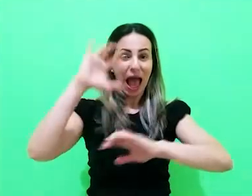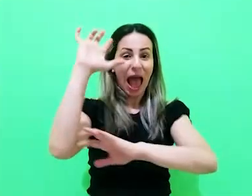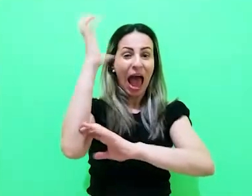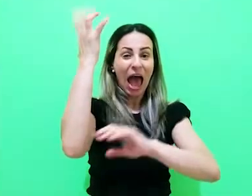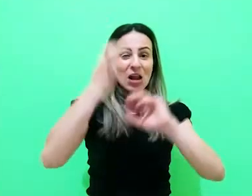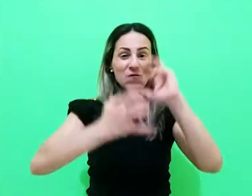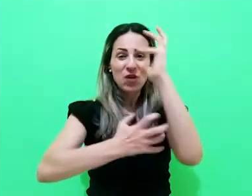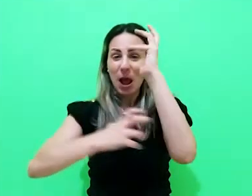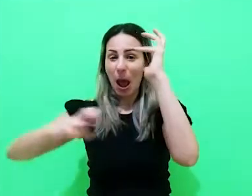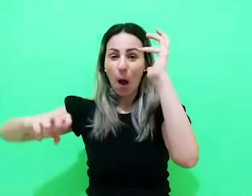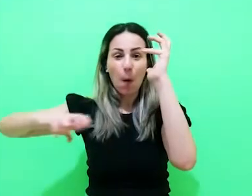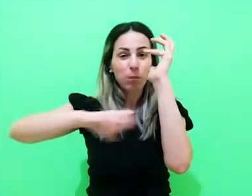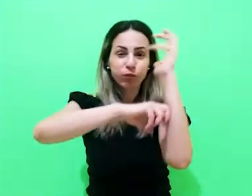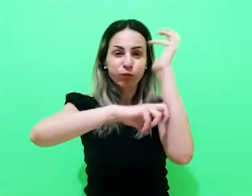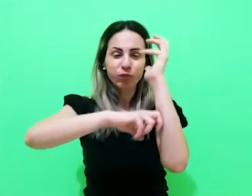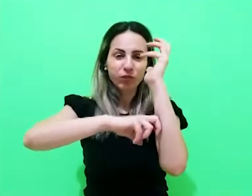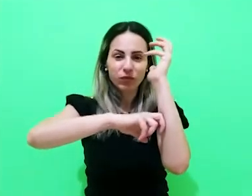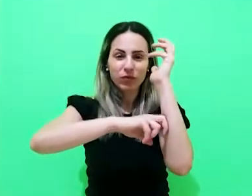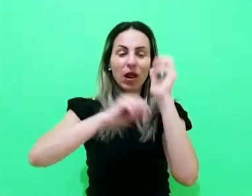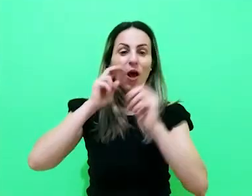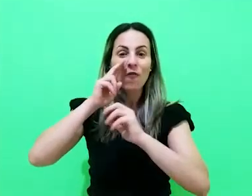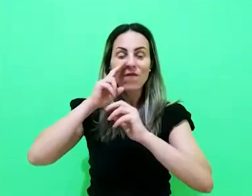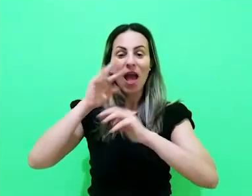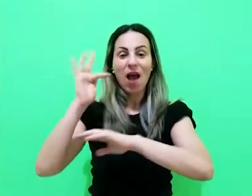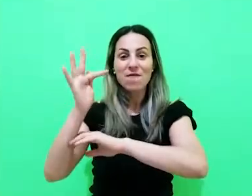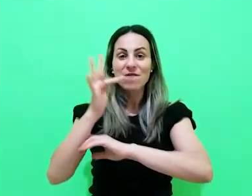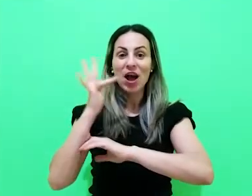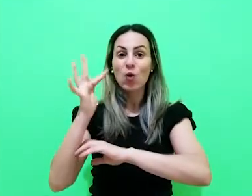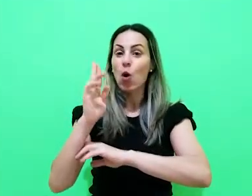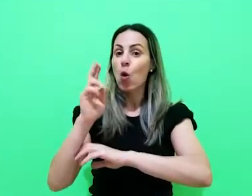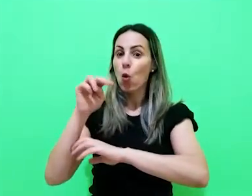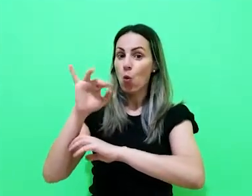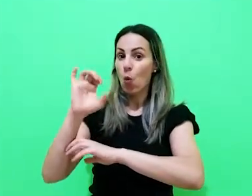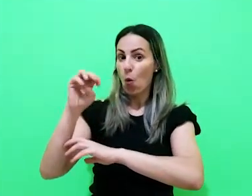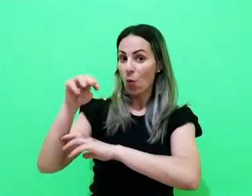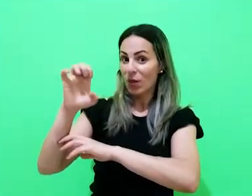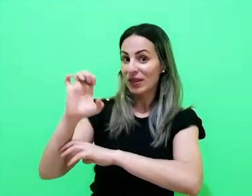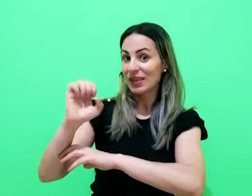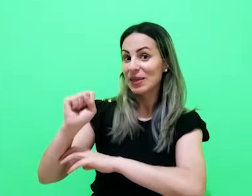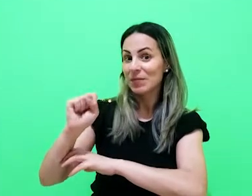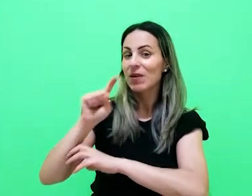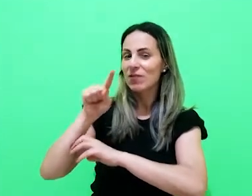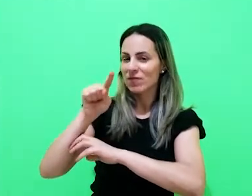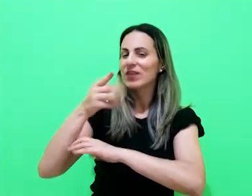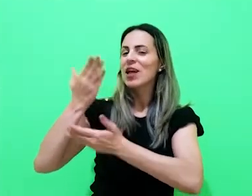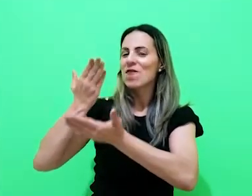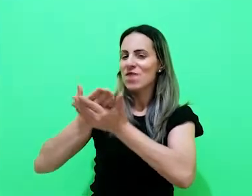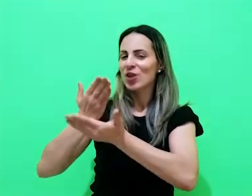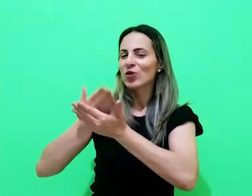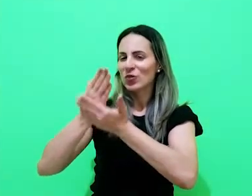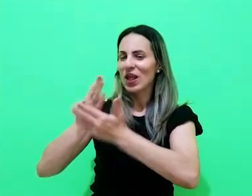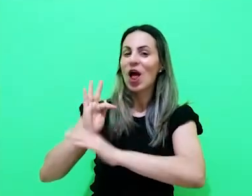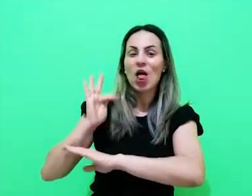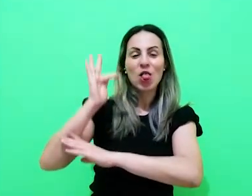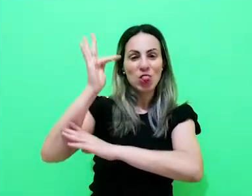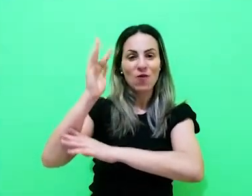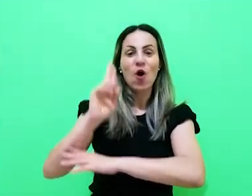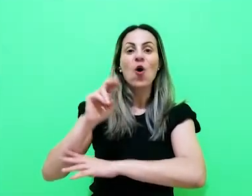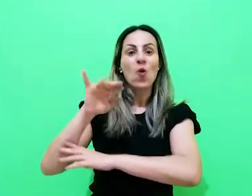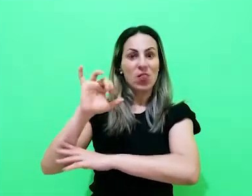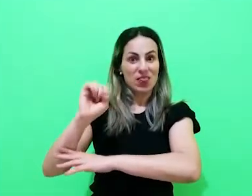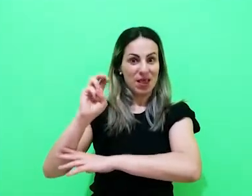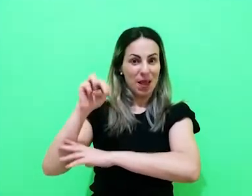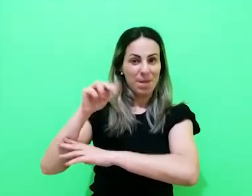tá? Nós estamos passando aqui pela Unimes, ó, faculdade que vocês vão estar estudando no futuro, aqui é a Unimes,